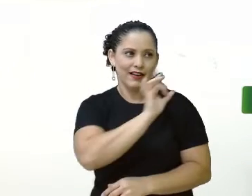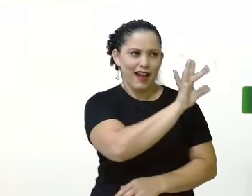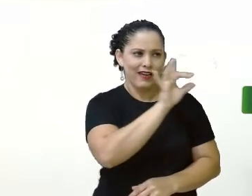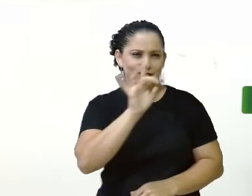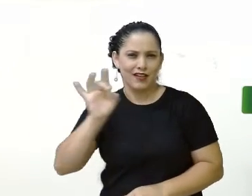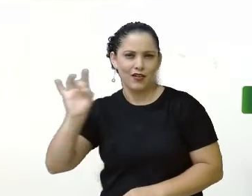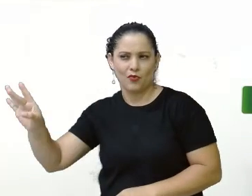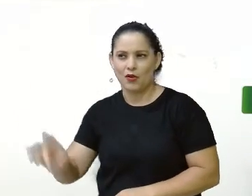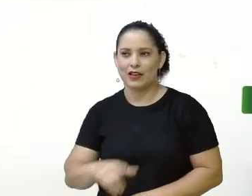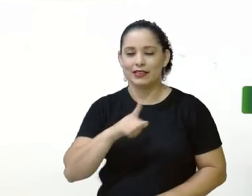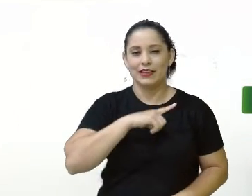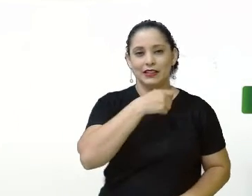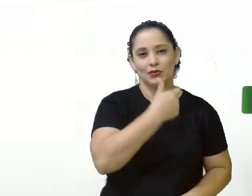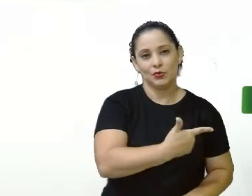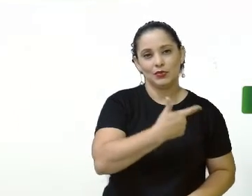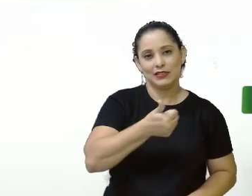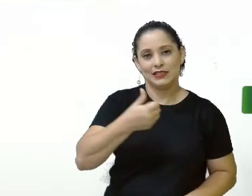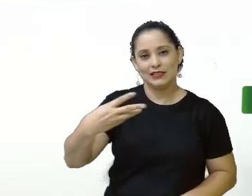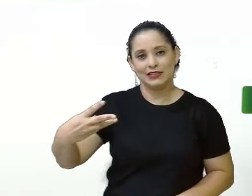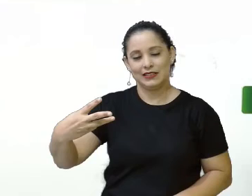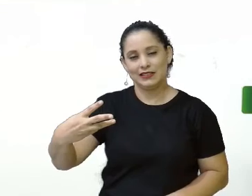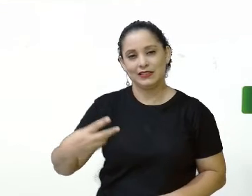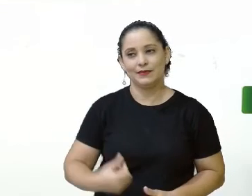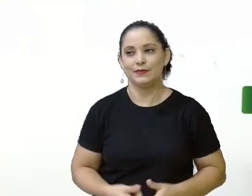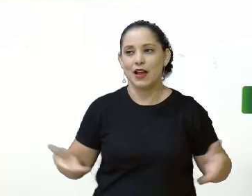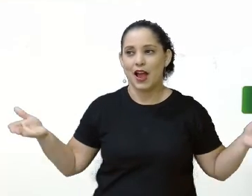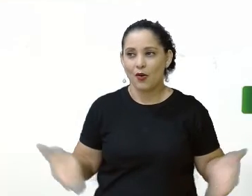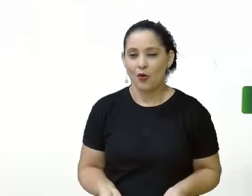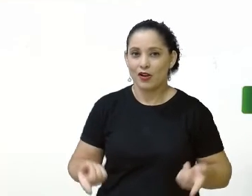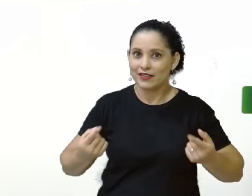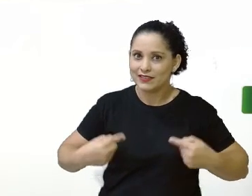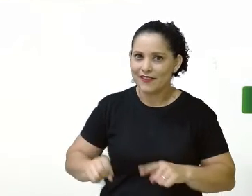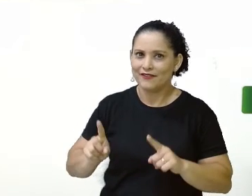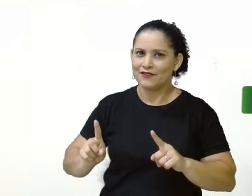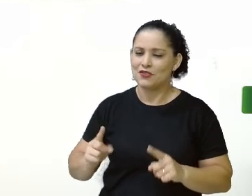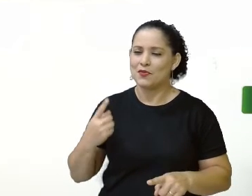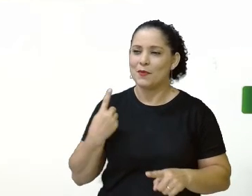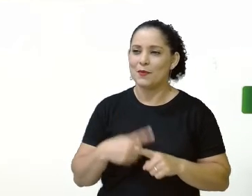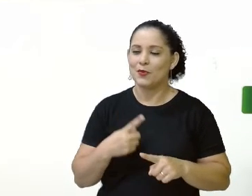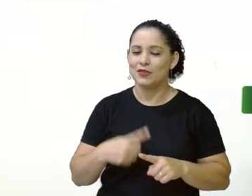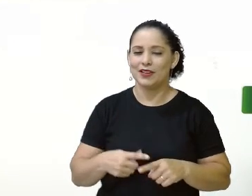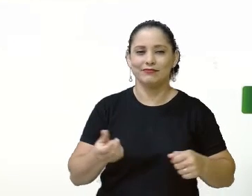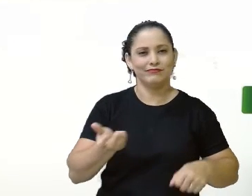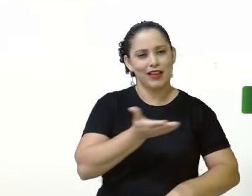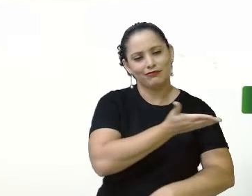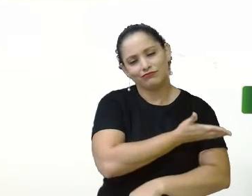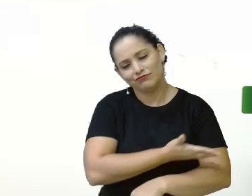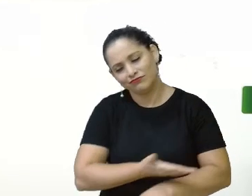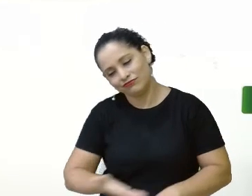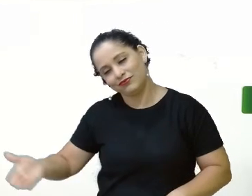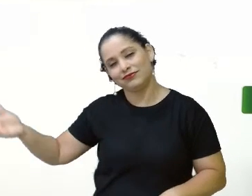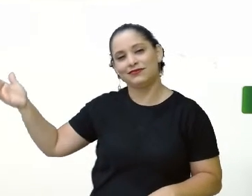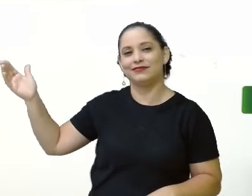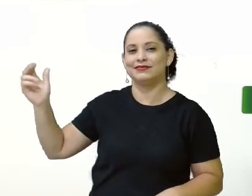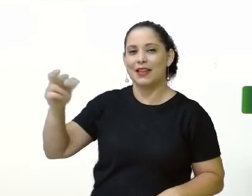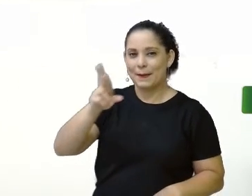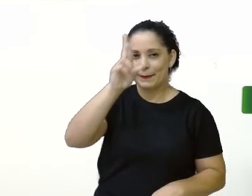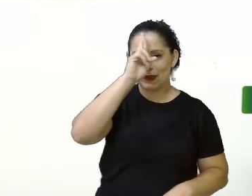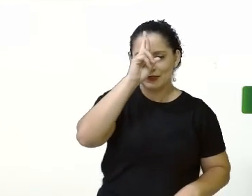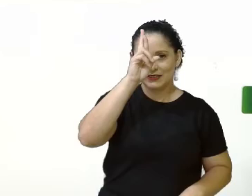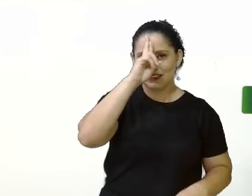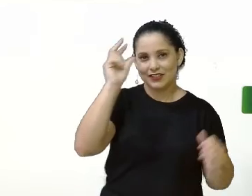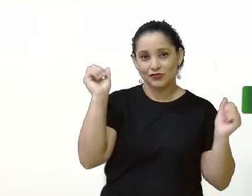livros. Eu já vou passar imediatamente para o desafio, porque eu ficaria aqui até meio-dia